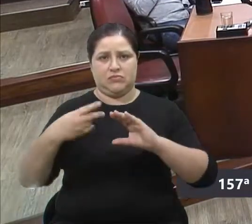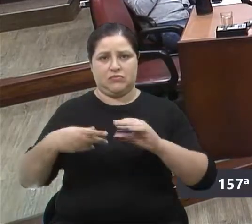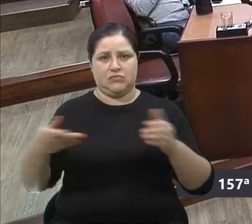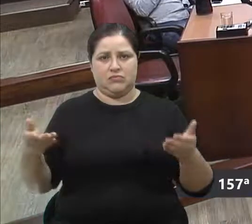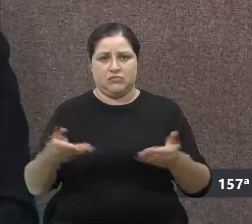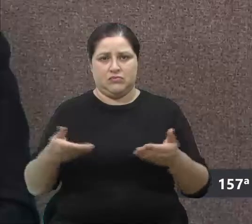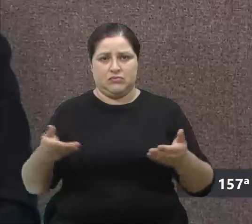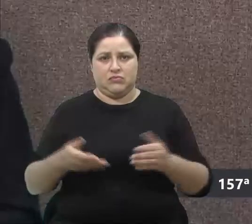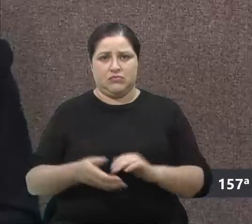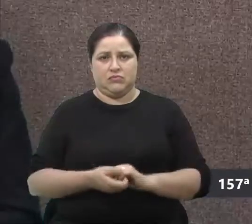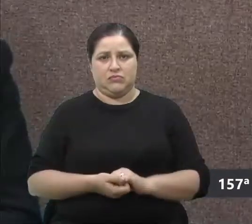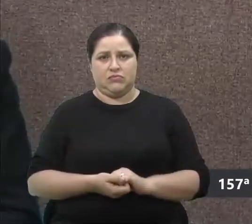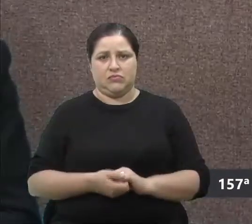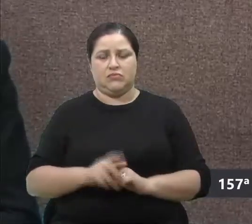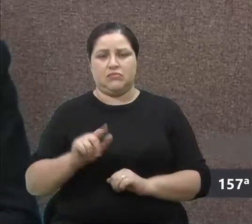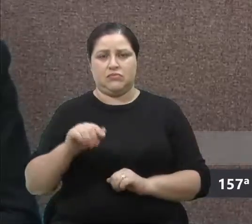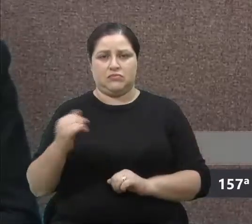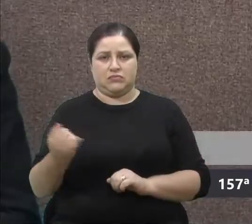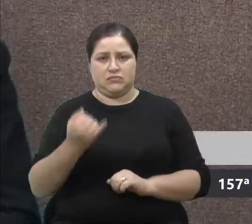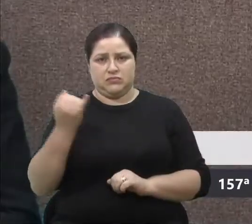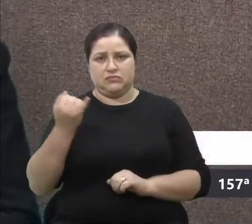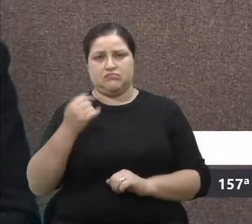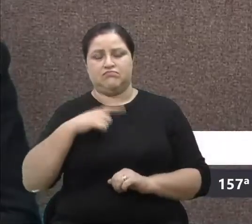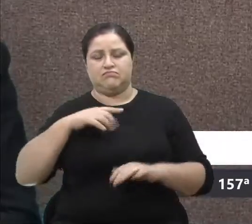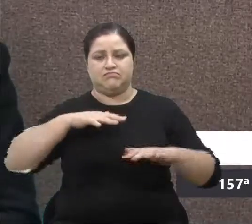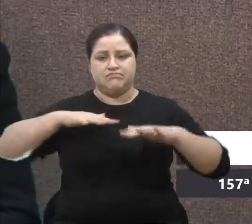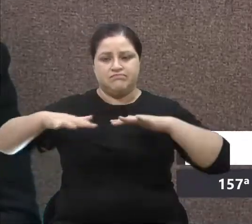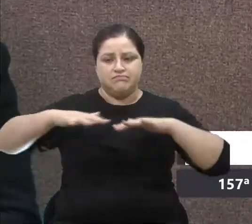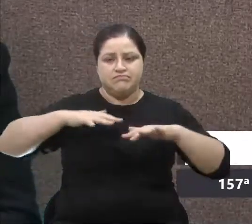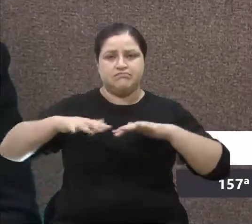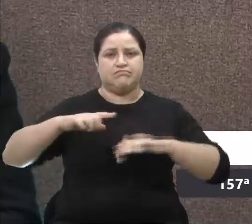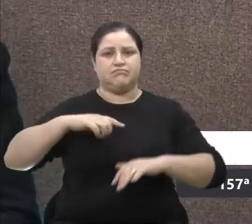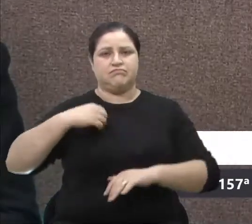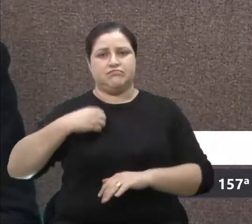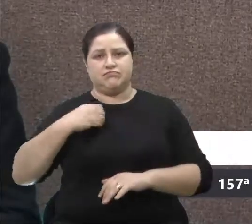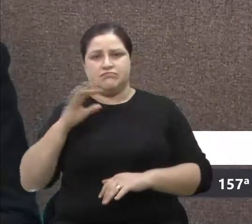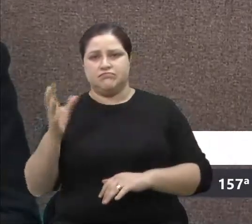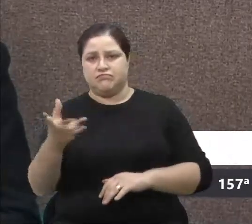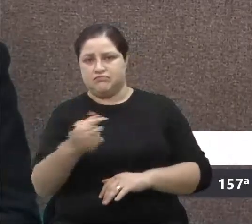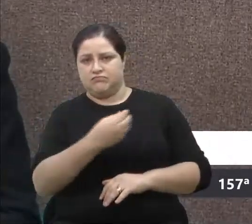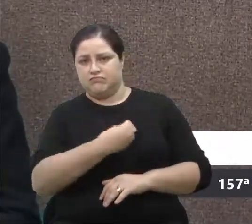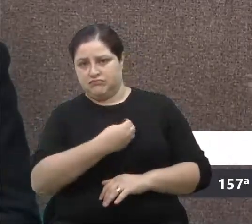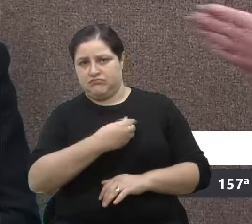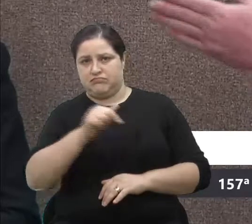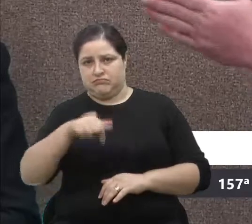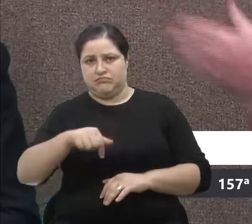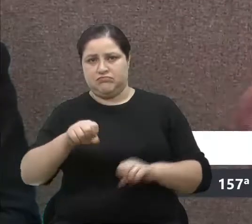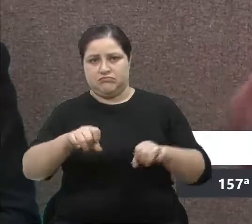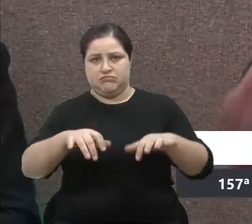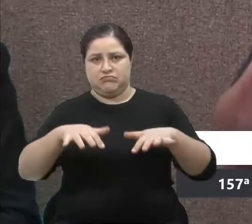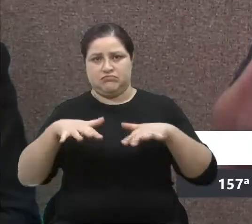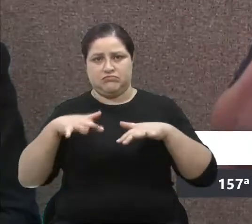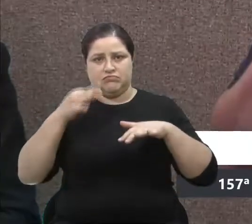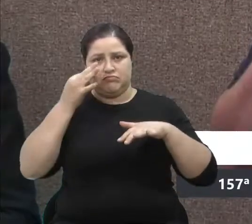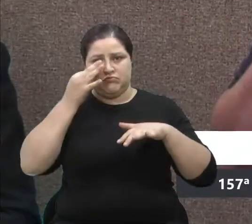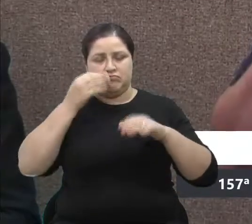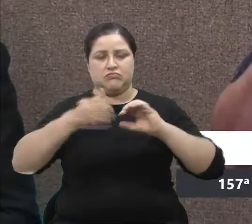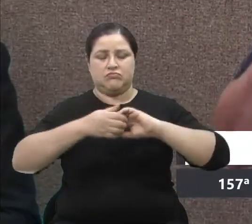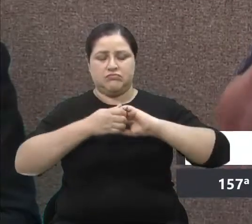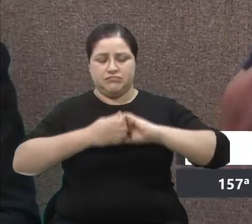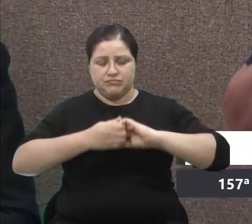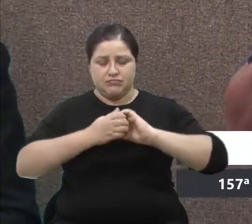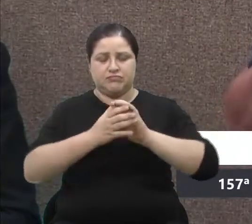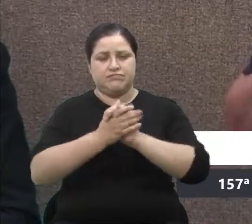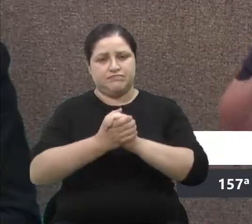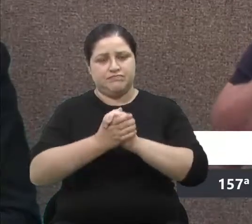dia de hoje. E é importante essa mobilização, essa presença de vocês aqui. Cumprimento o vereador Bortola por